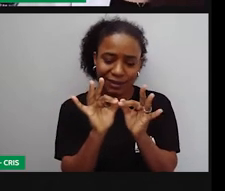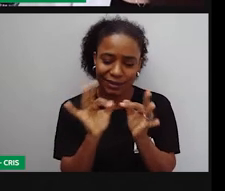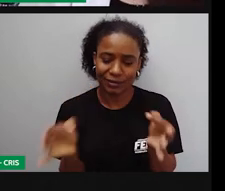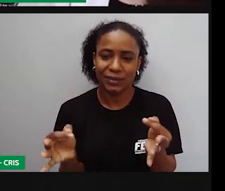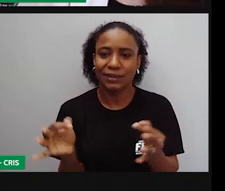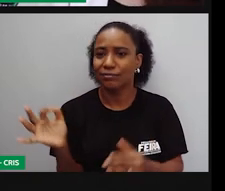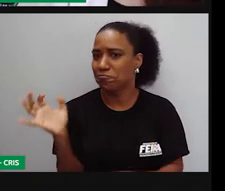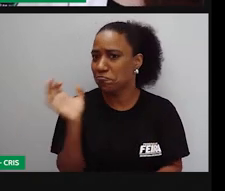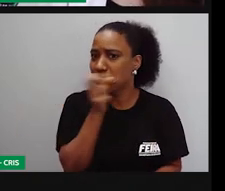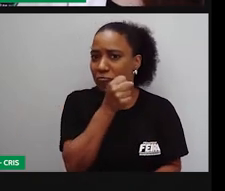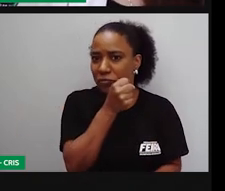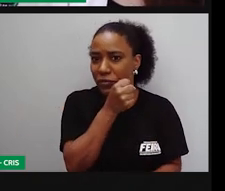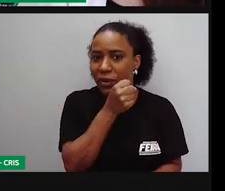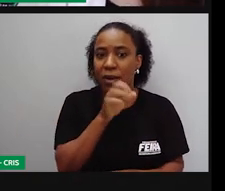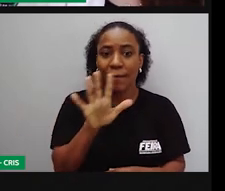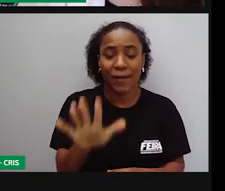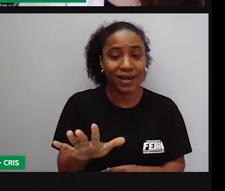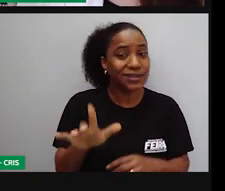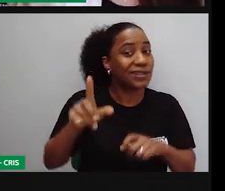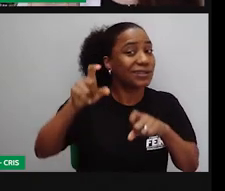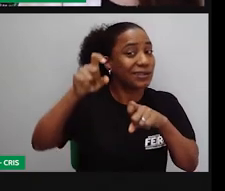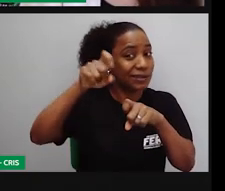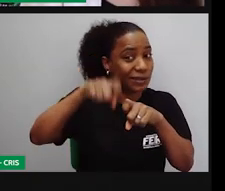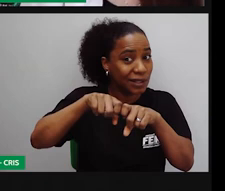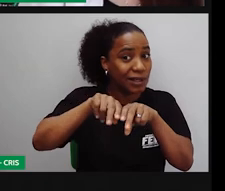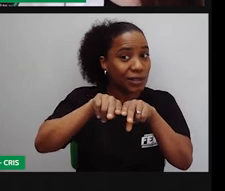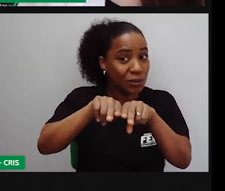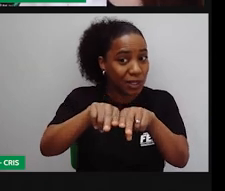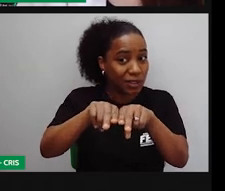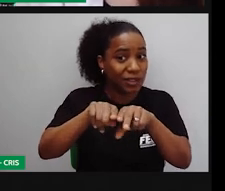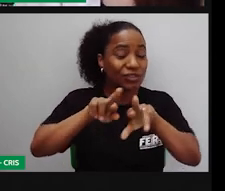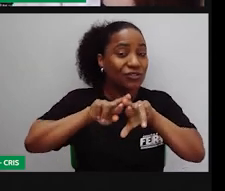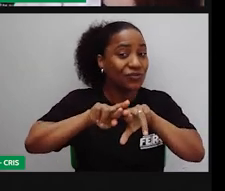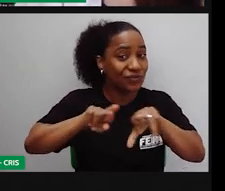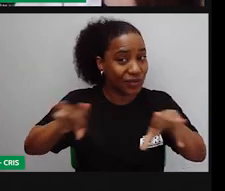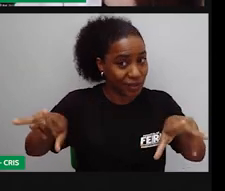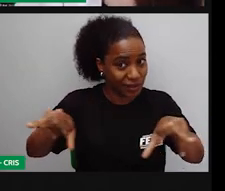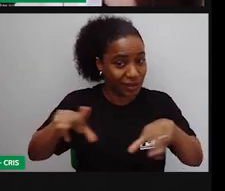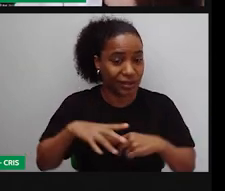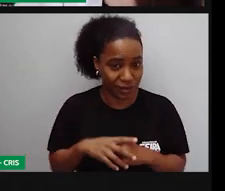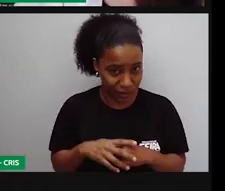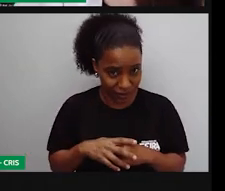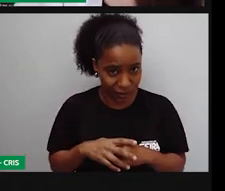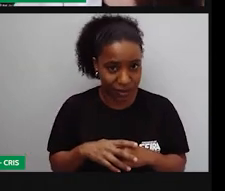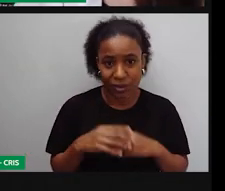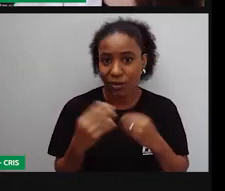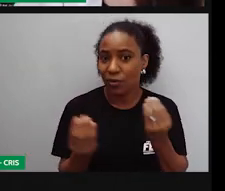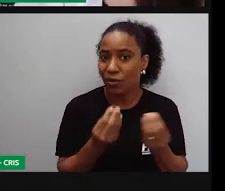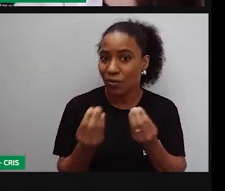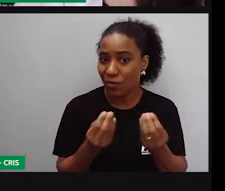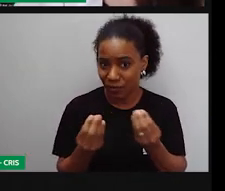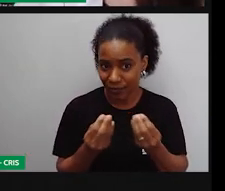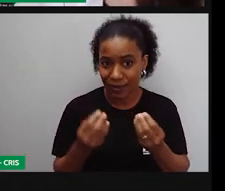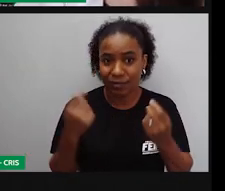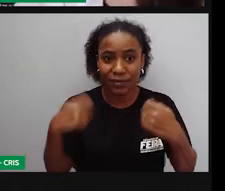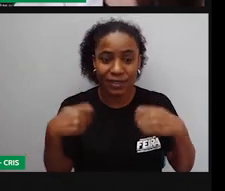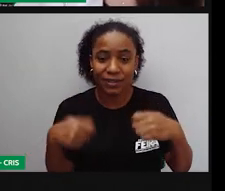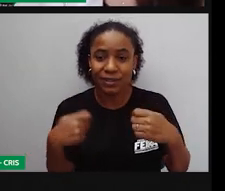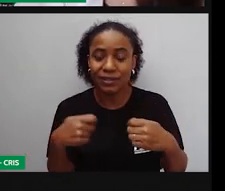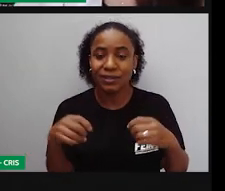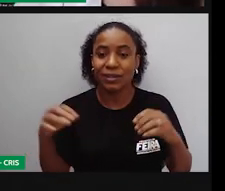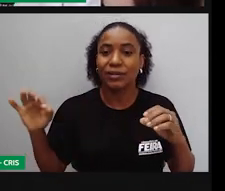difere da reprodução sexuada. Qual é a diferença? Na reprodução sexuada, é aquela em que há o